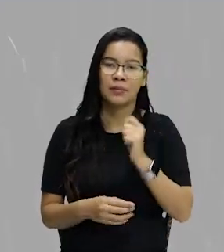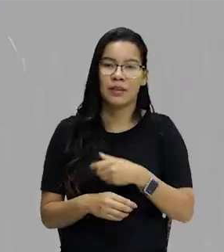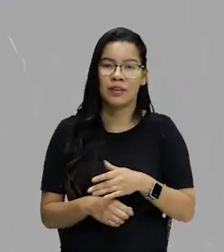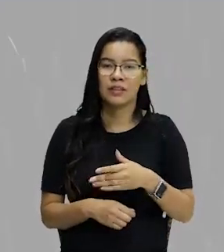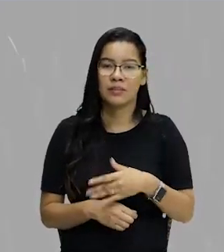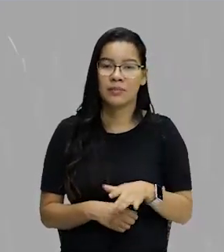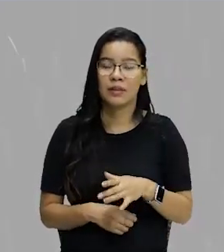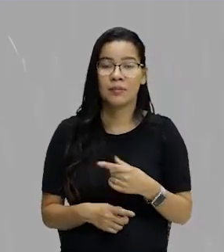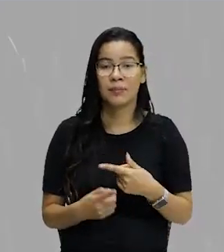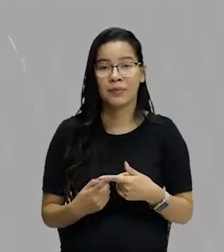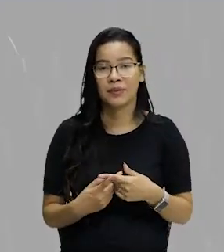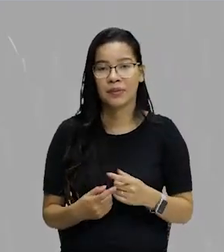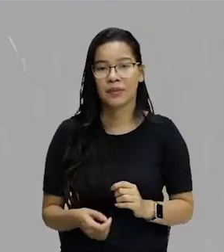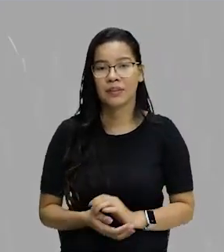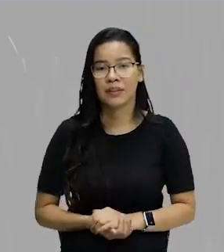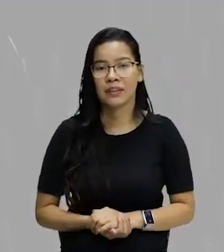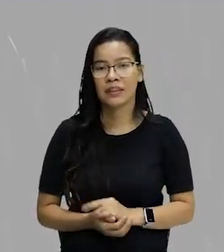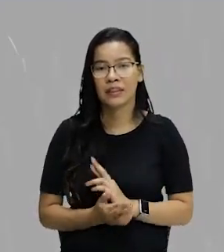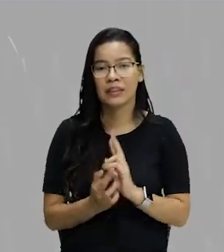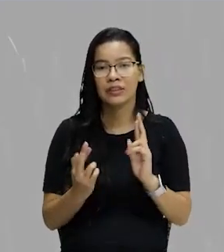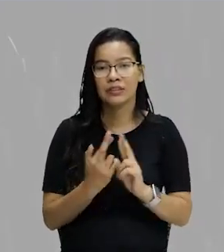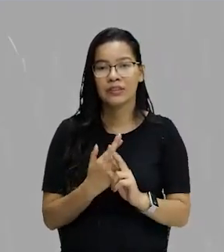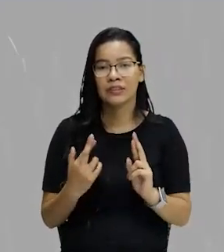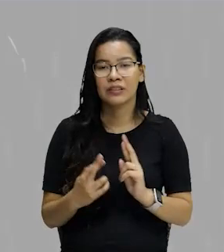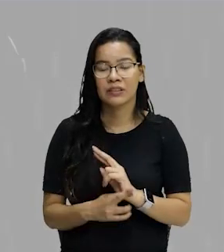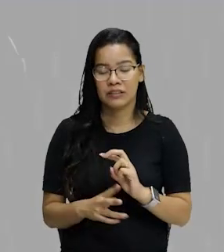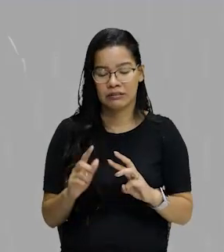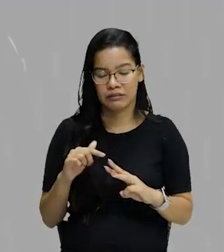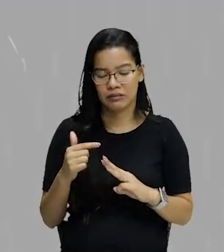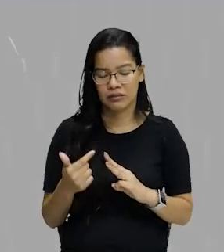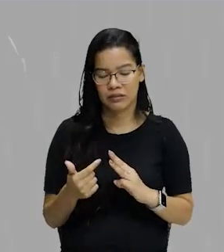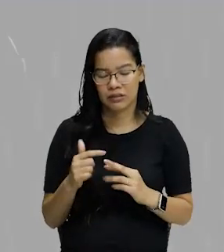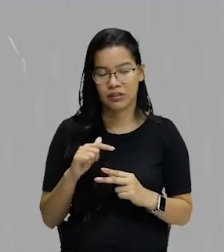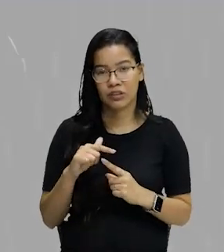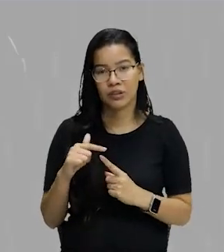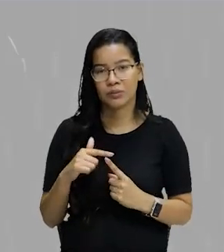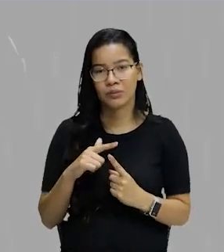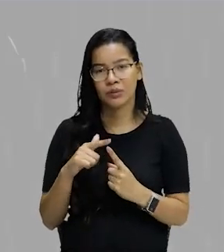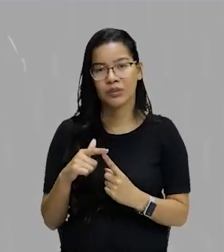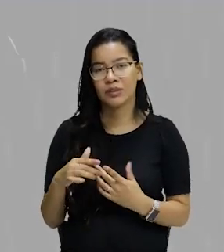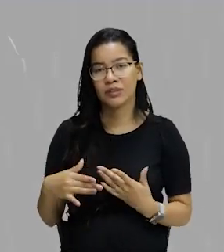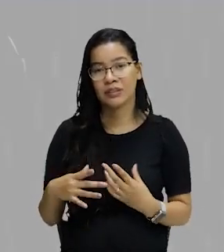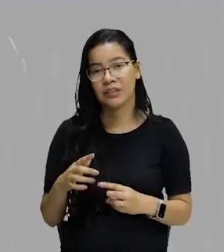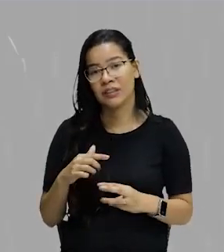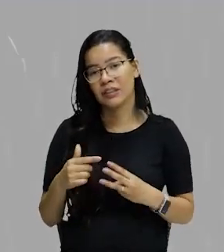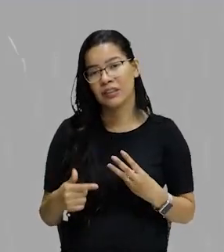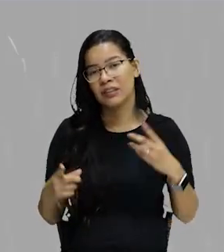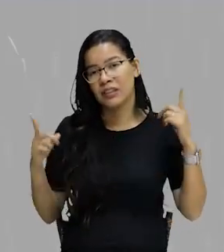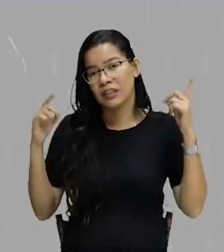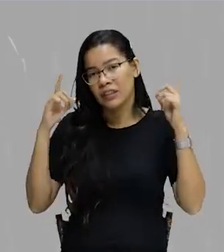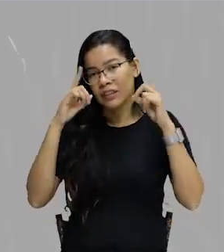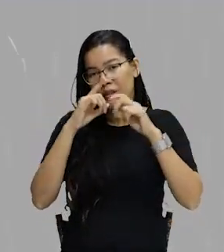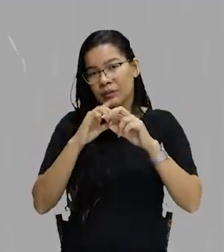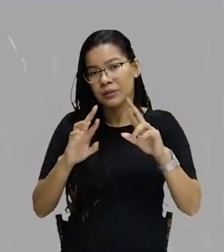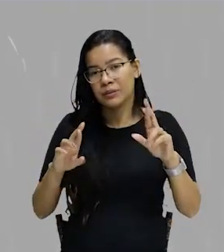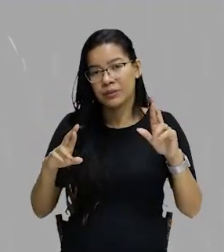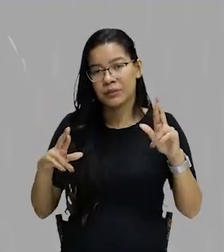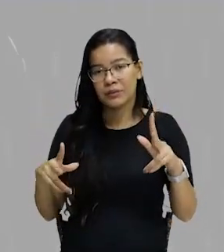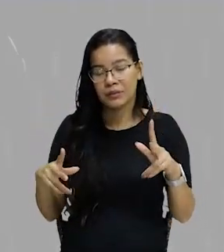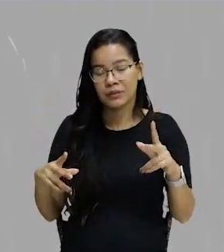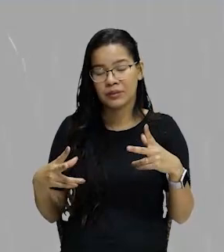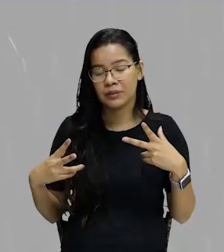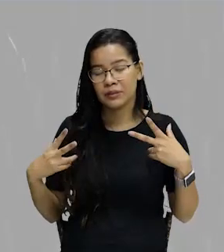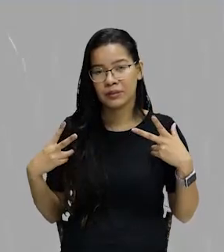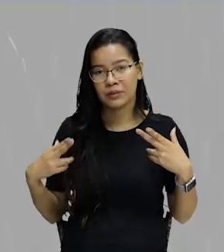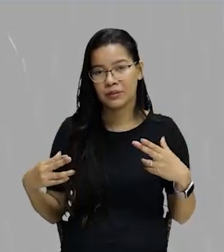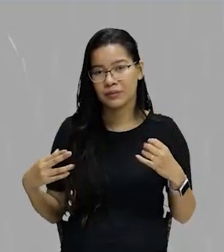porque é aquela coisa, aqui envolve 3 tipos, então são 3 dificuldades diferentes. Seria a mesma